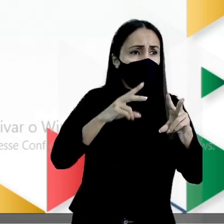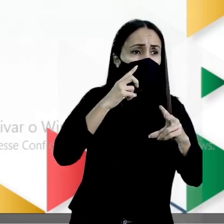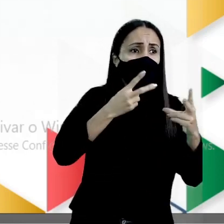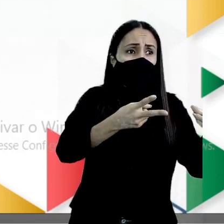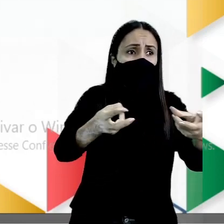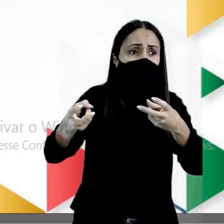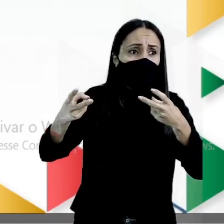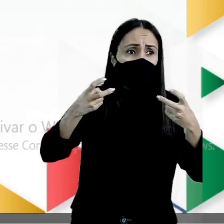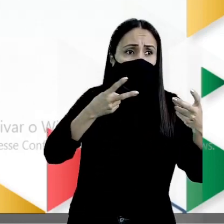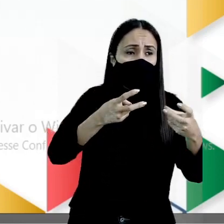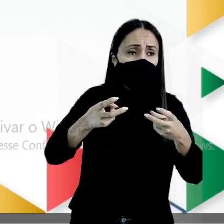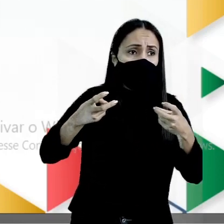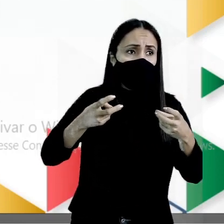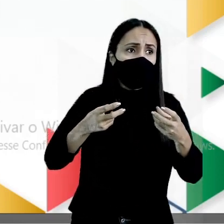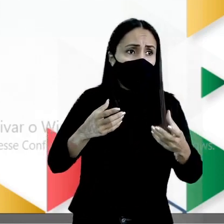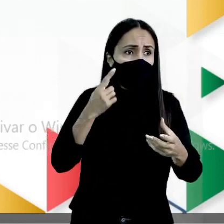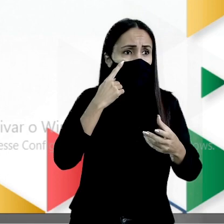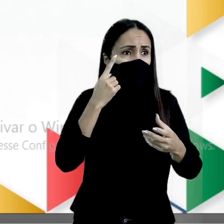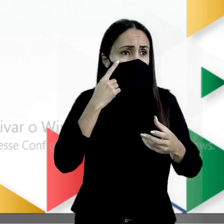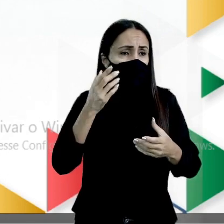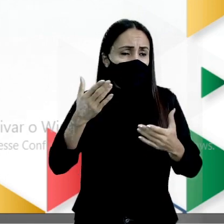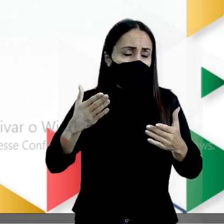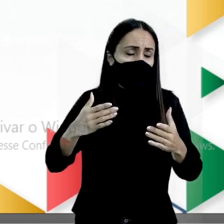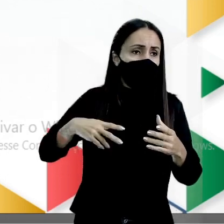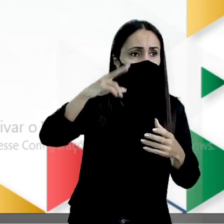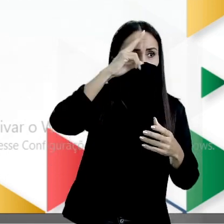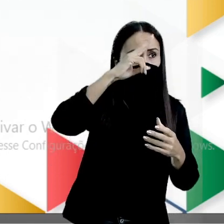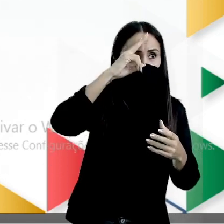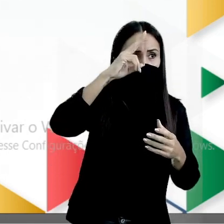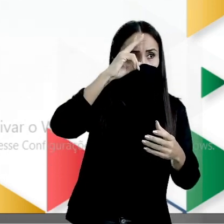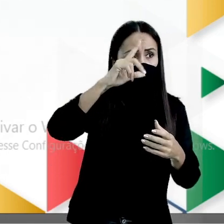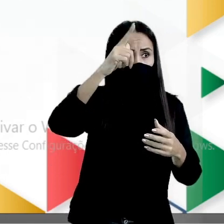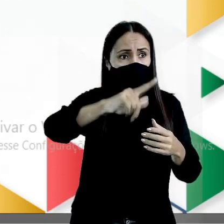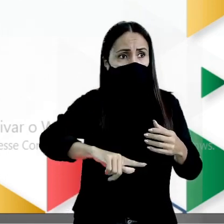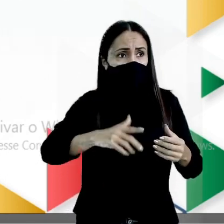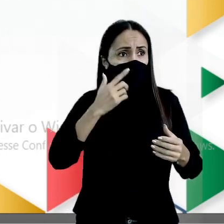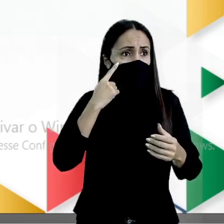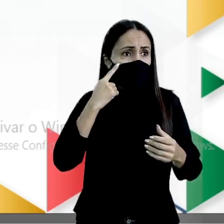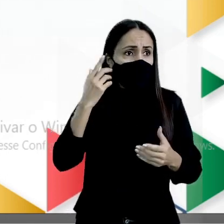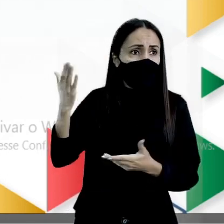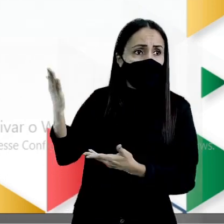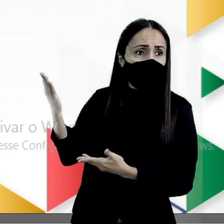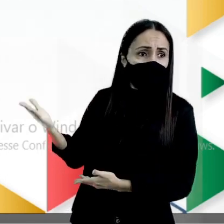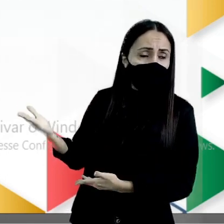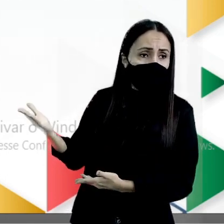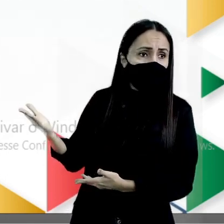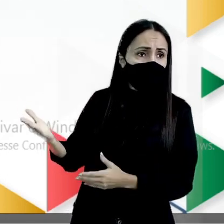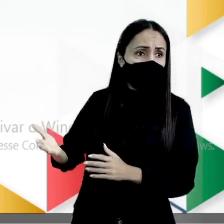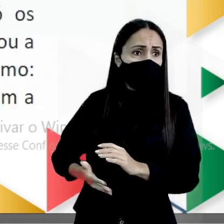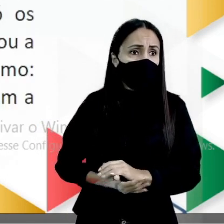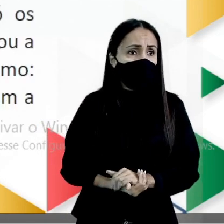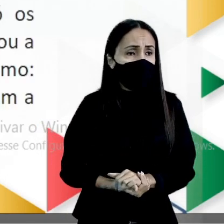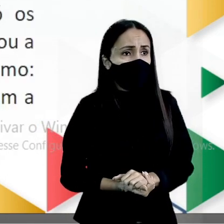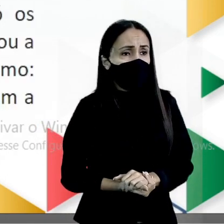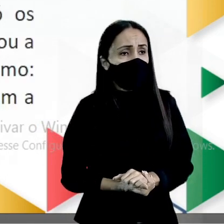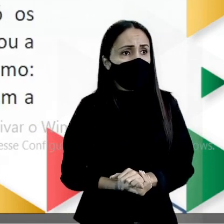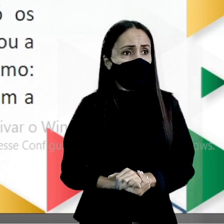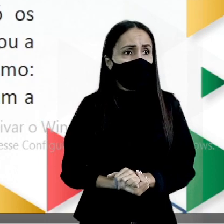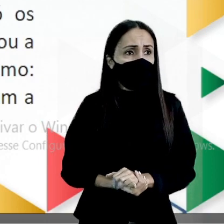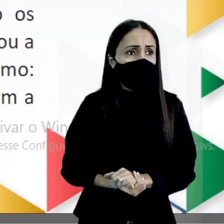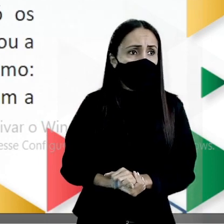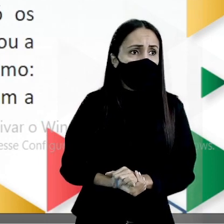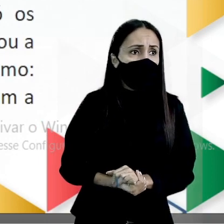e linguagens que tornaram a nossa cultura mais rica e mais variada, né?